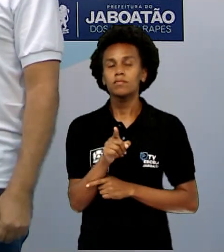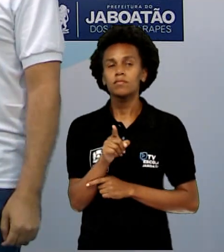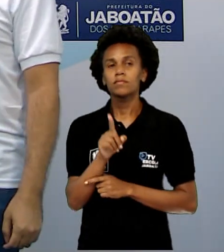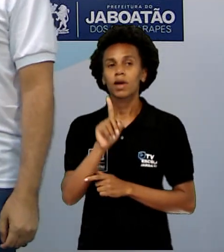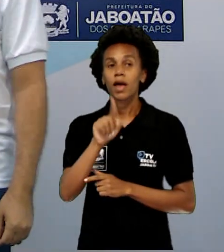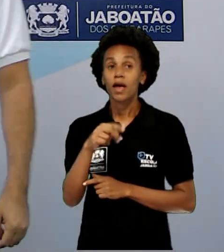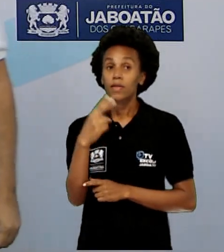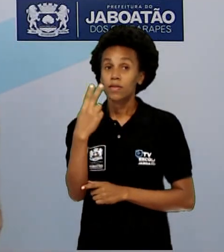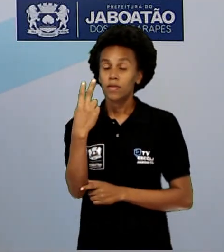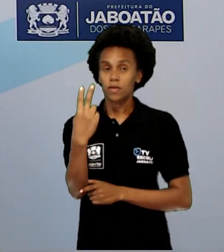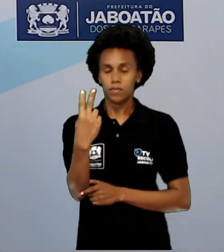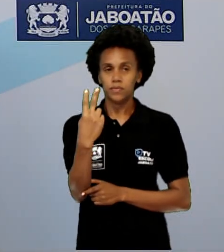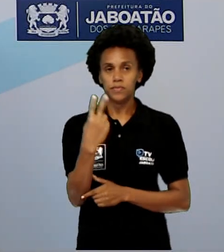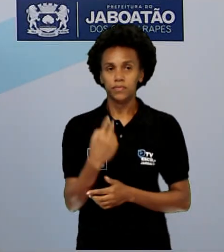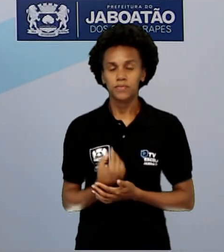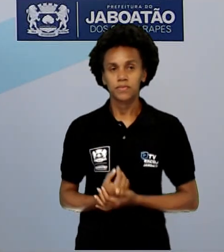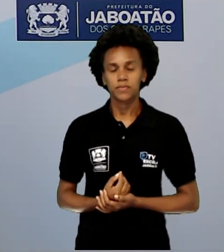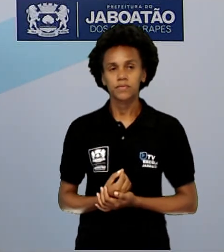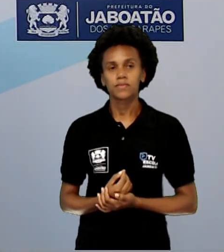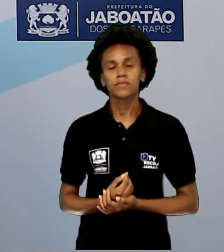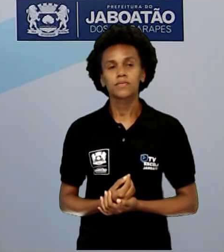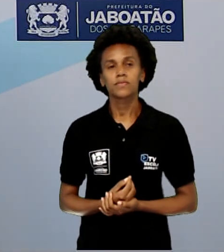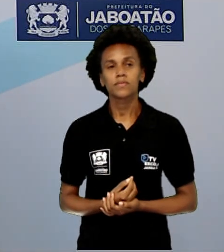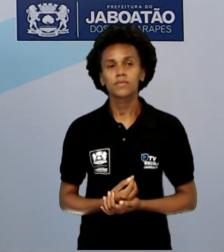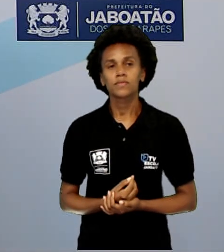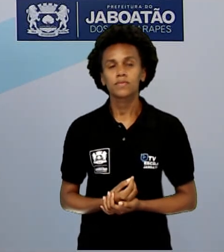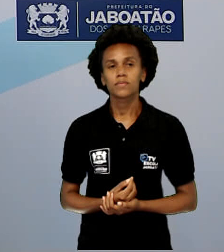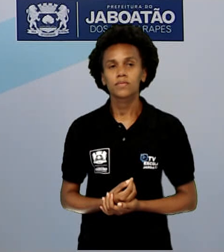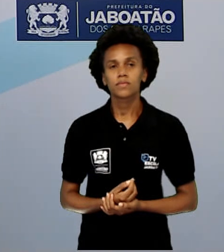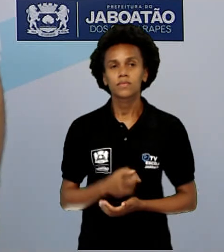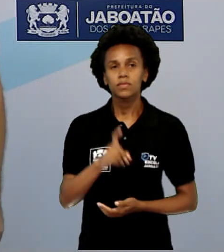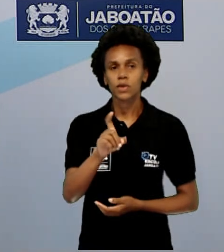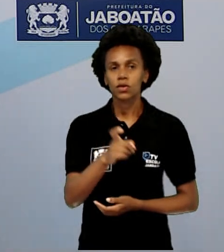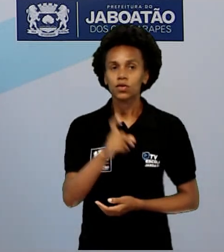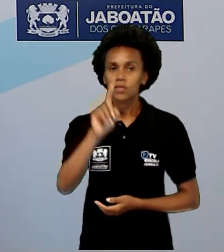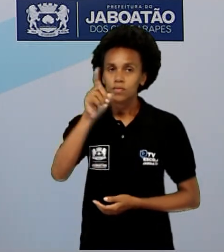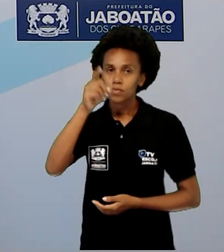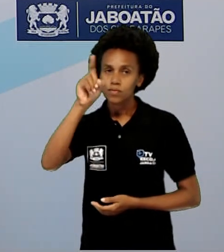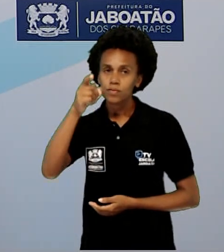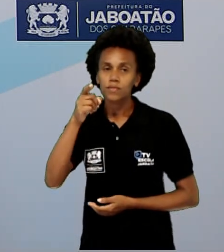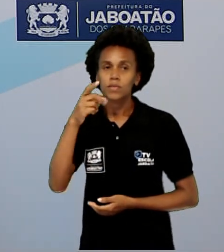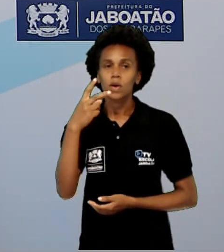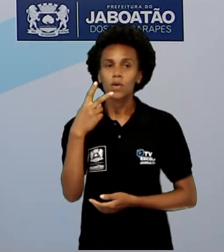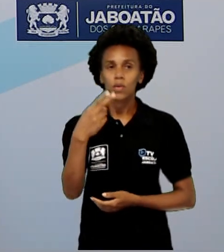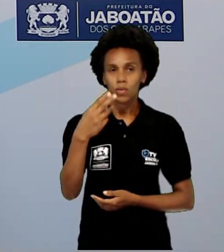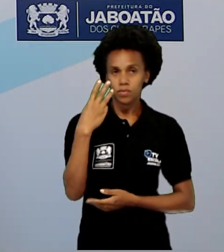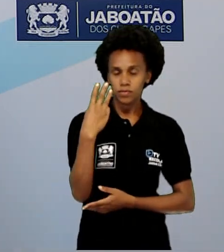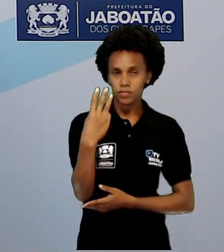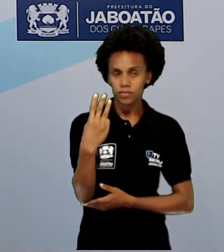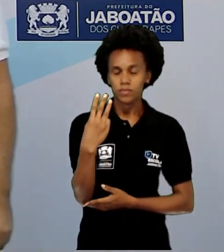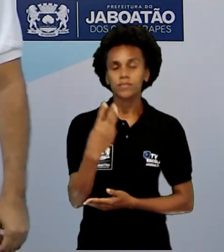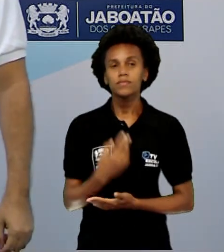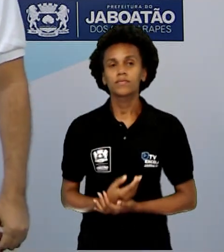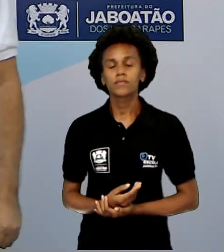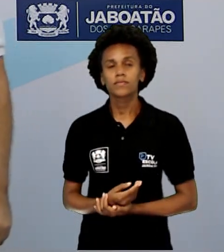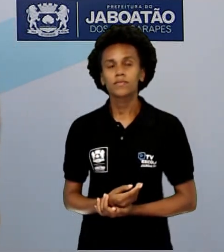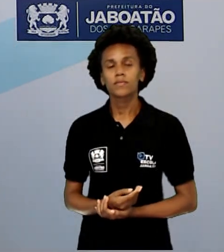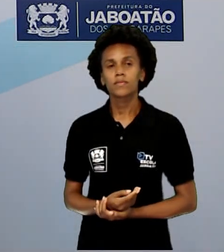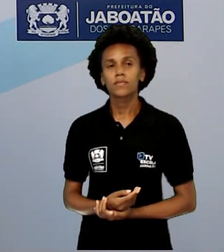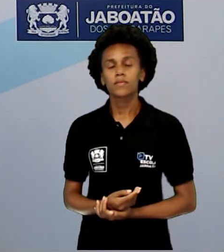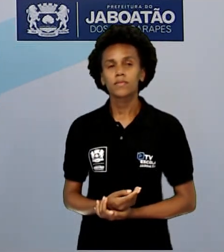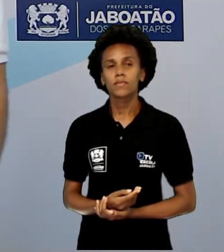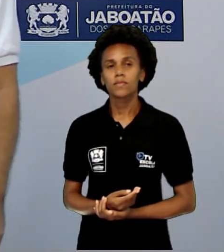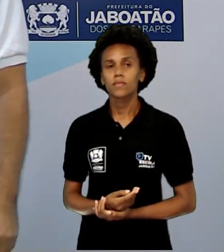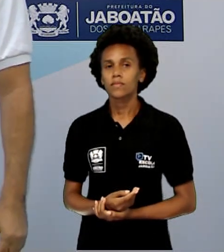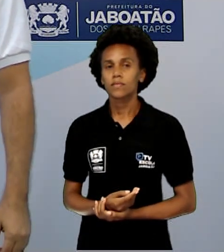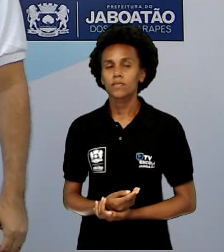é 2. Coloquei aqui, ó, no lugar de x', 2. O x duas linhas igual a 3. Nesse caso, é